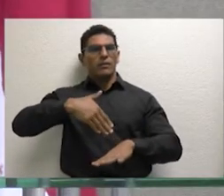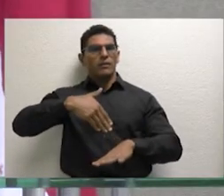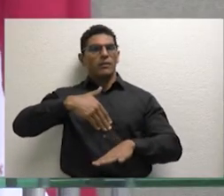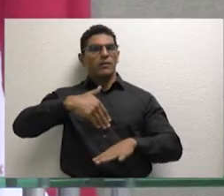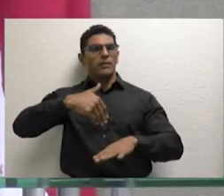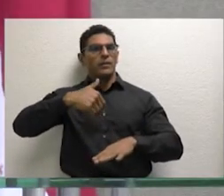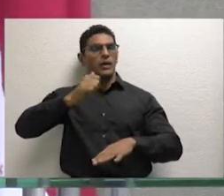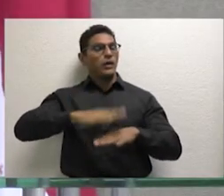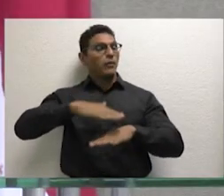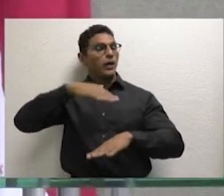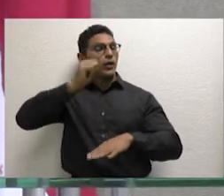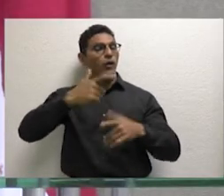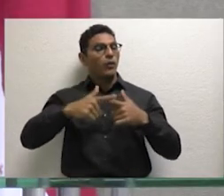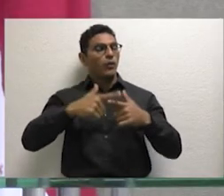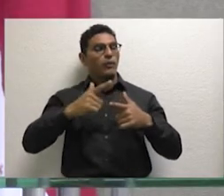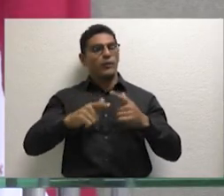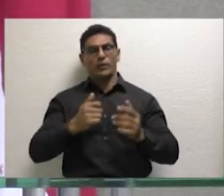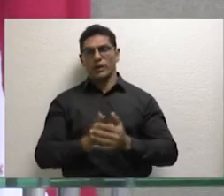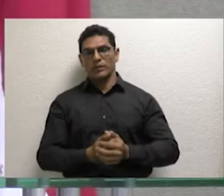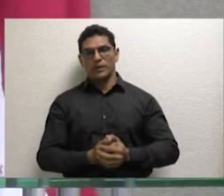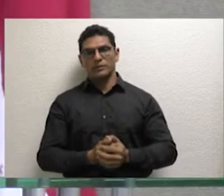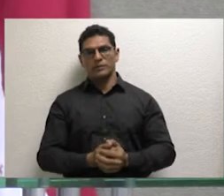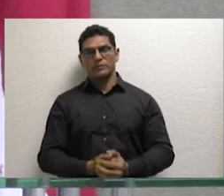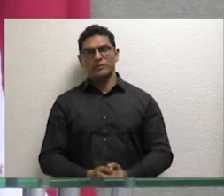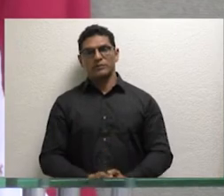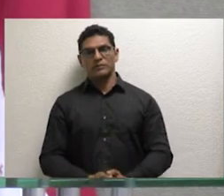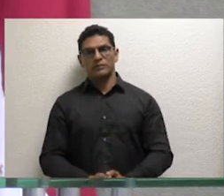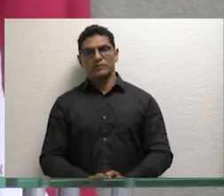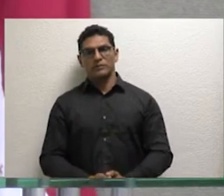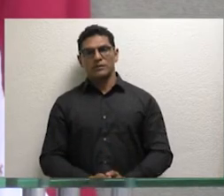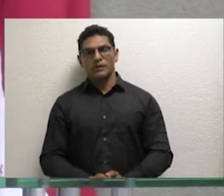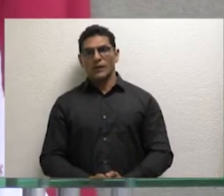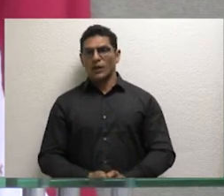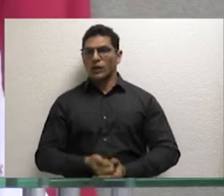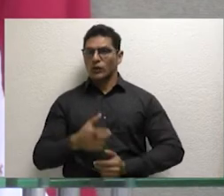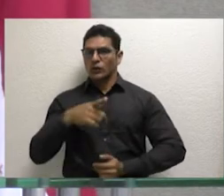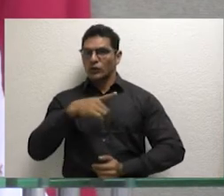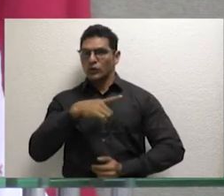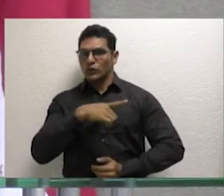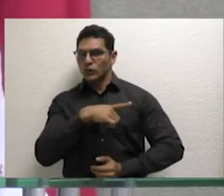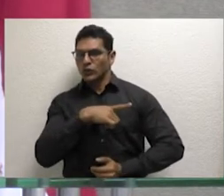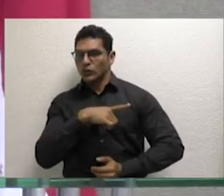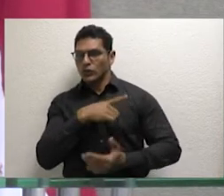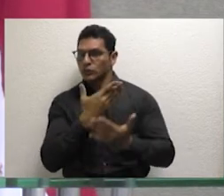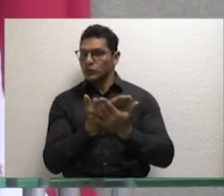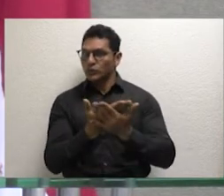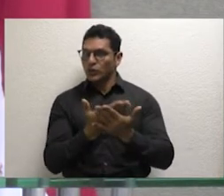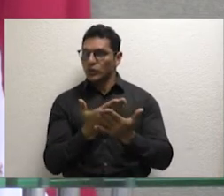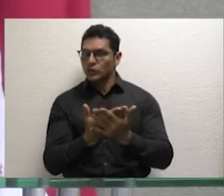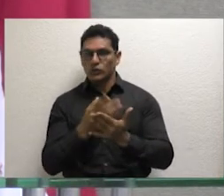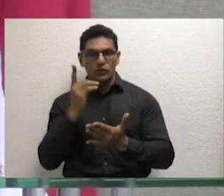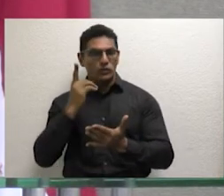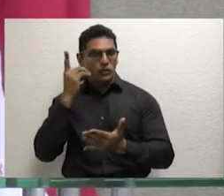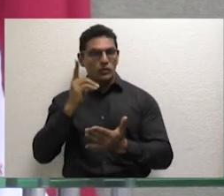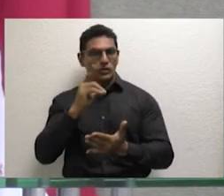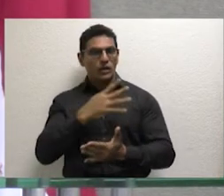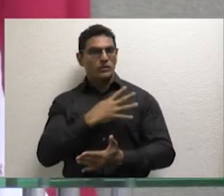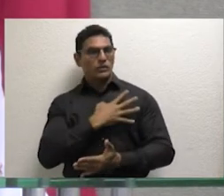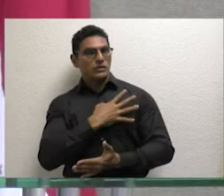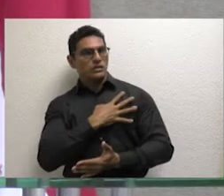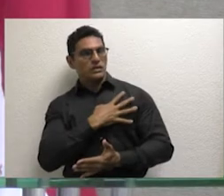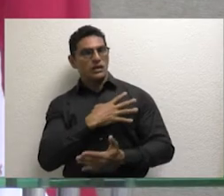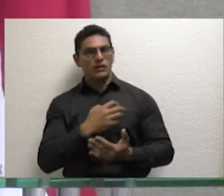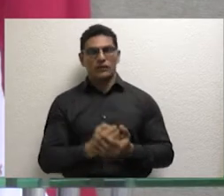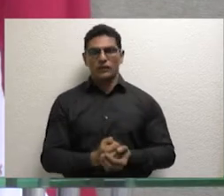risco e as ferramentas que se usou o deputado Serafim vai